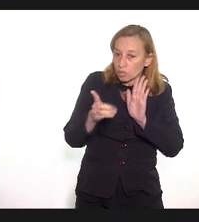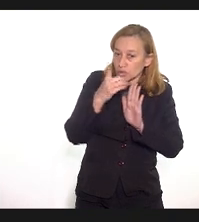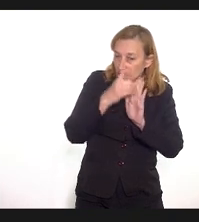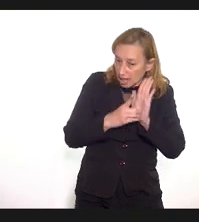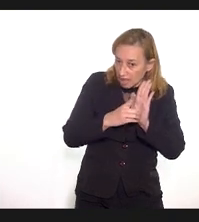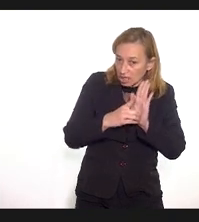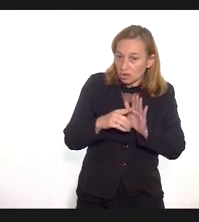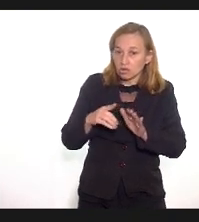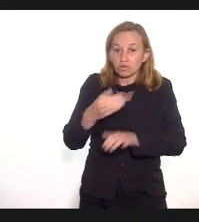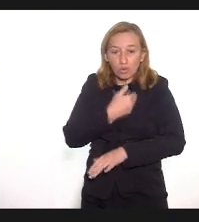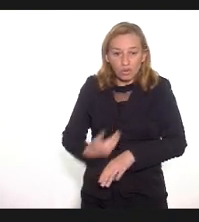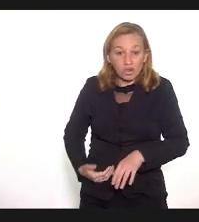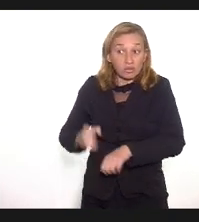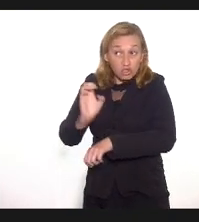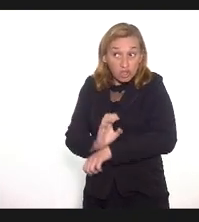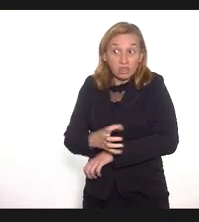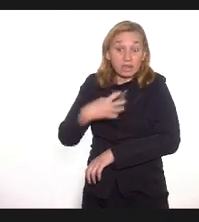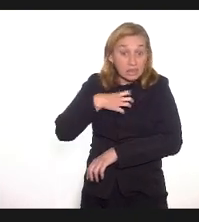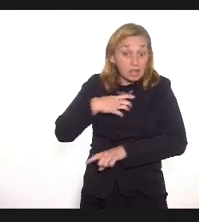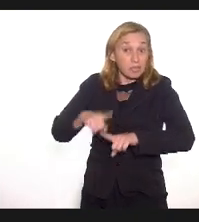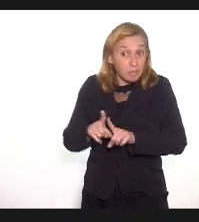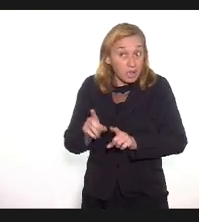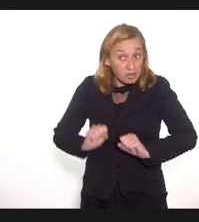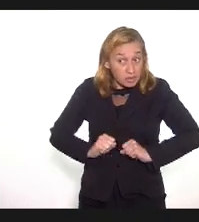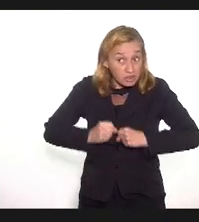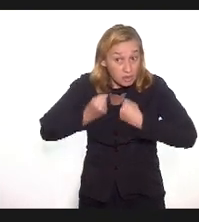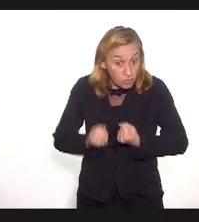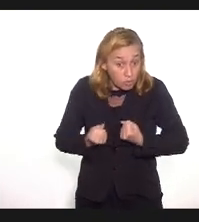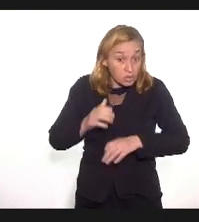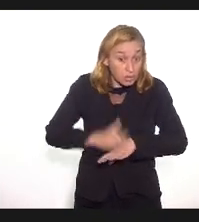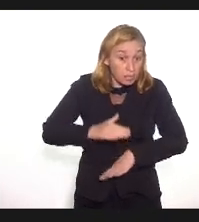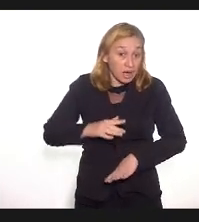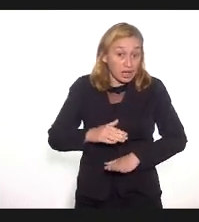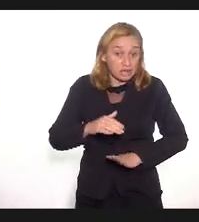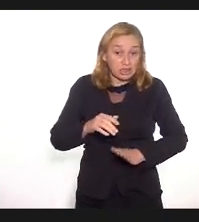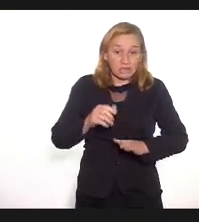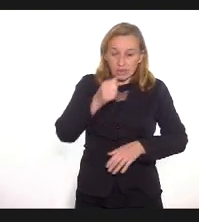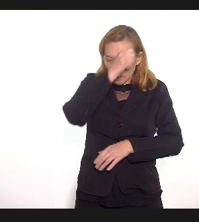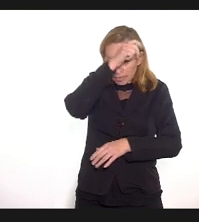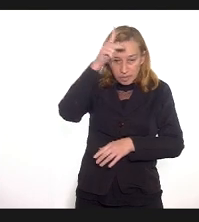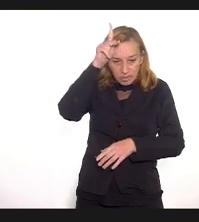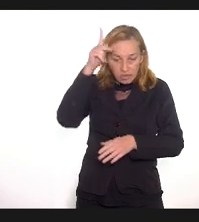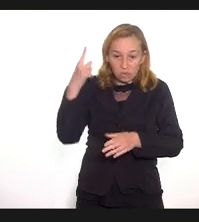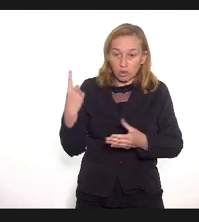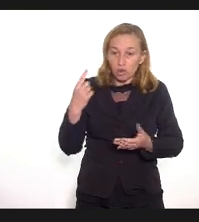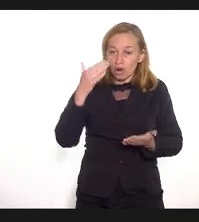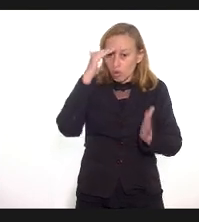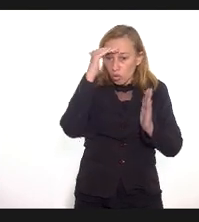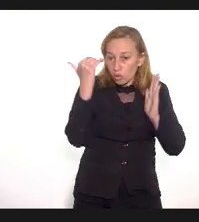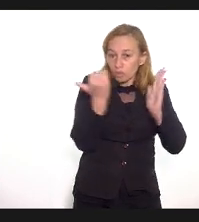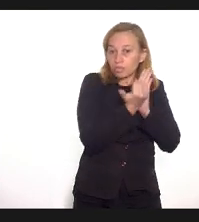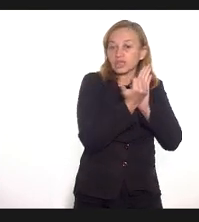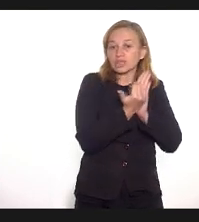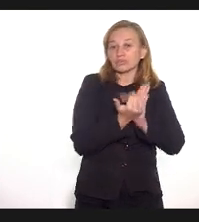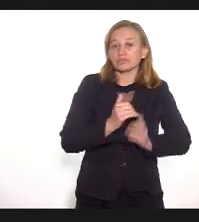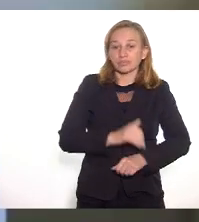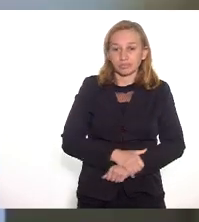mas é importante a transformação em lei para que a gente possa ter mais força de fazer essas prefeituras cumprir o que está determinado. Então, parabéns aí